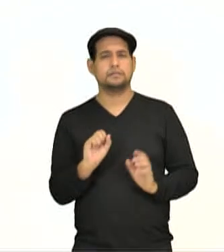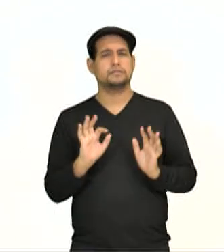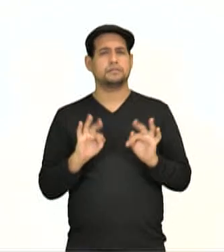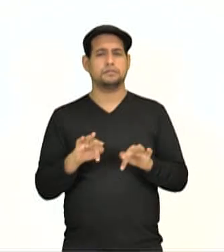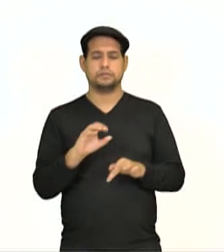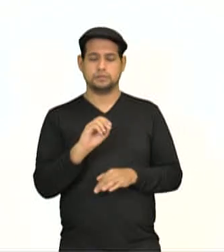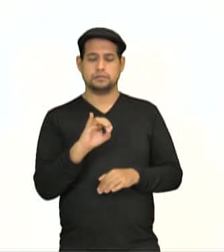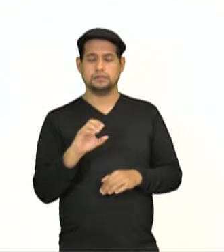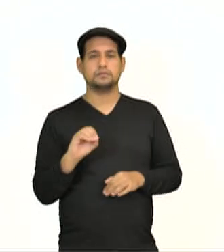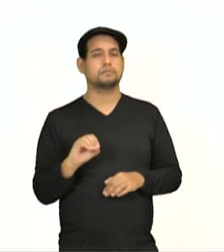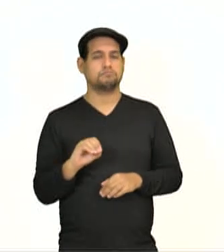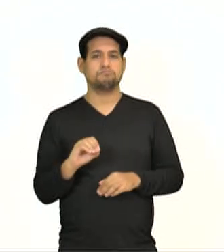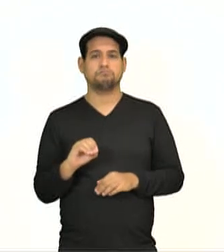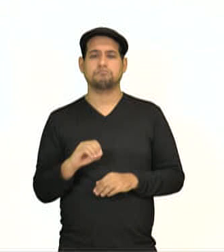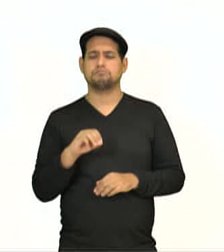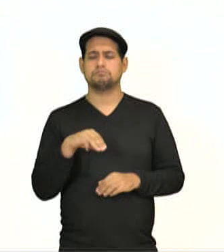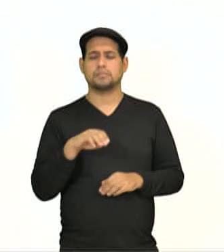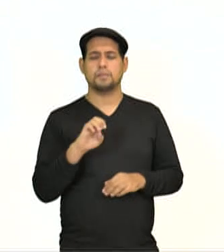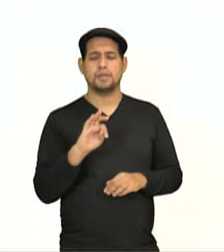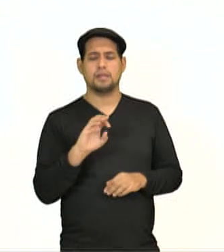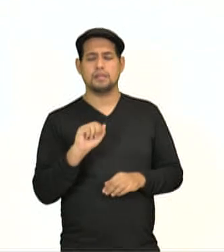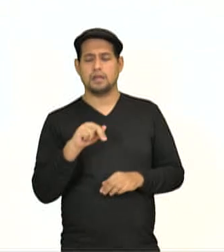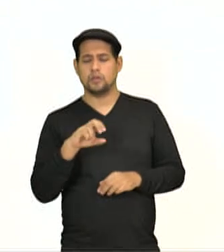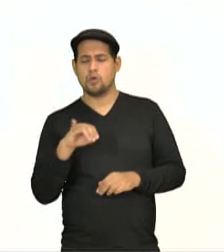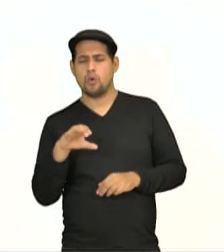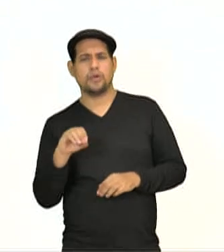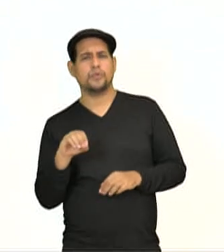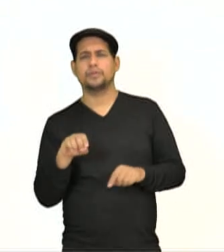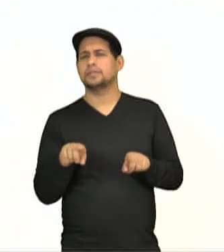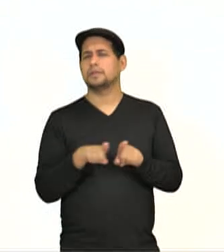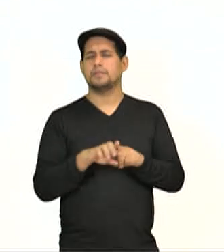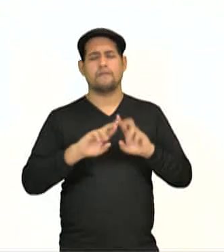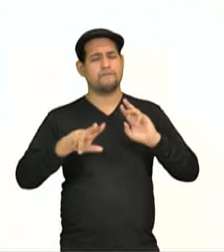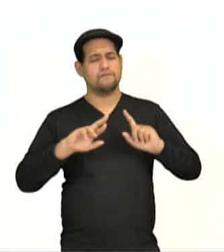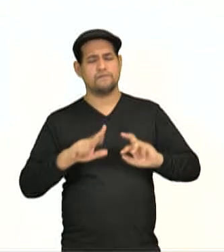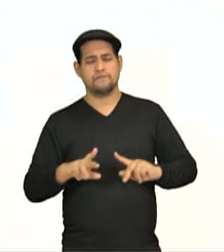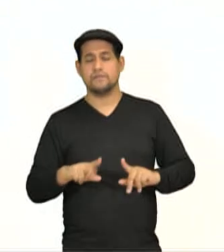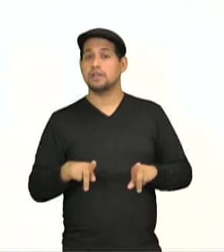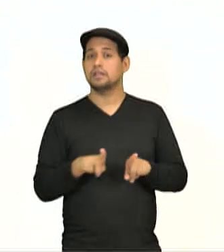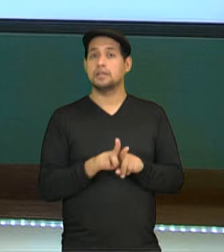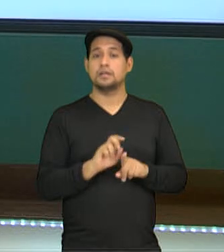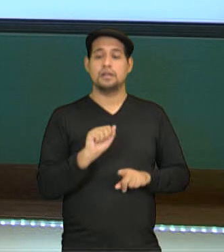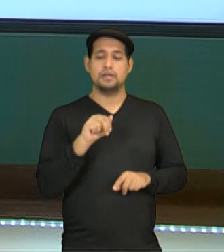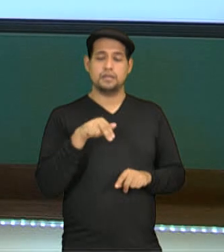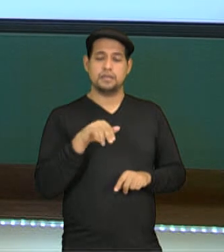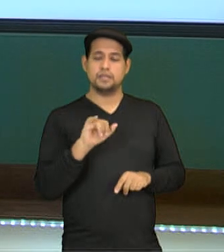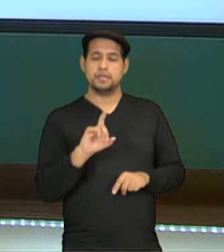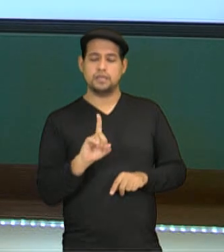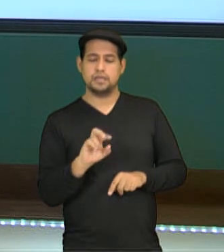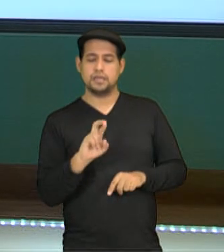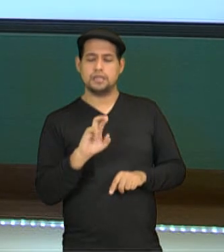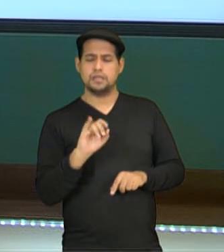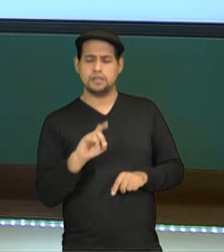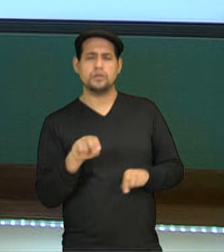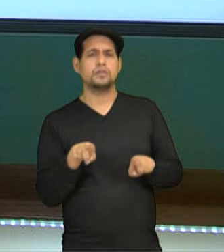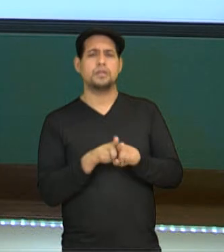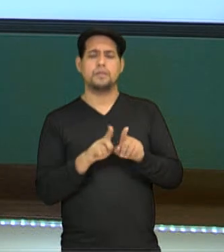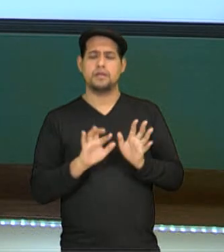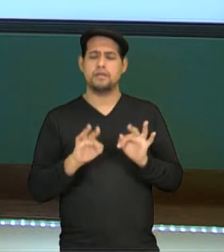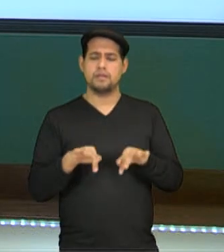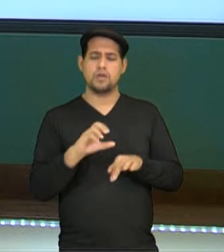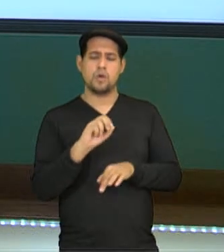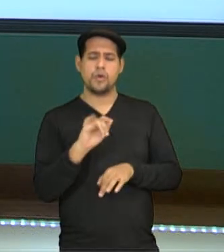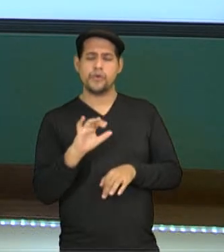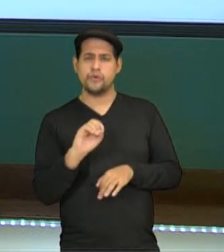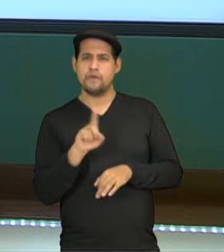em oico, ácido metanóico, propanóico, pentanóico, e os anidridos também terminarão em oico.